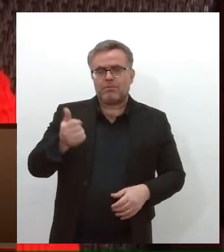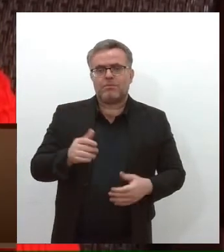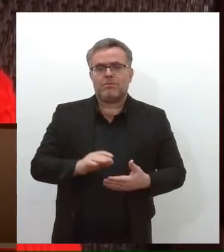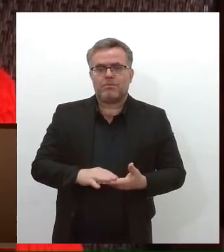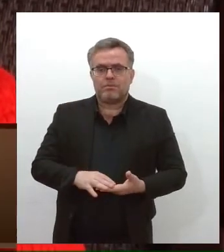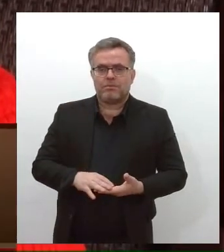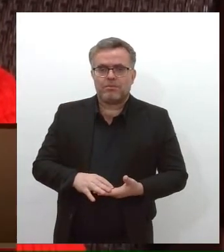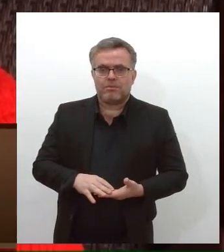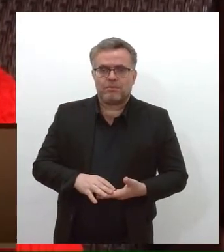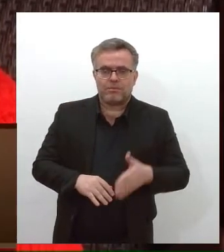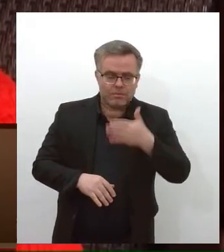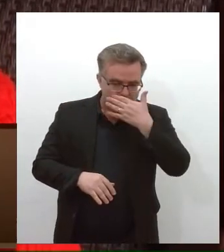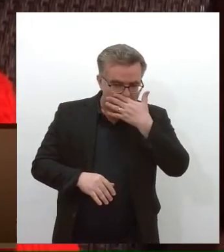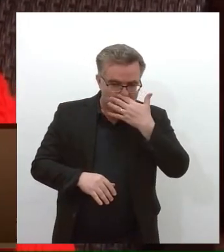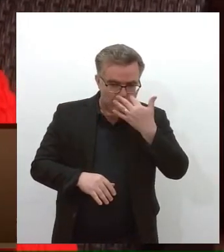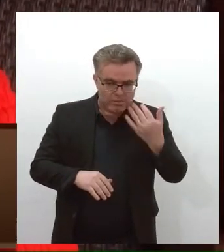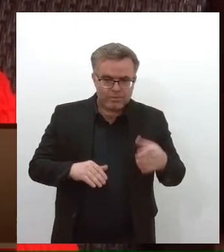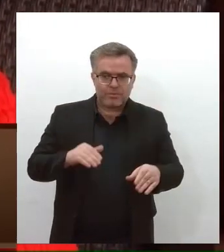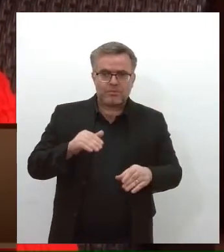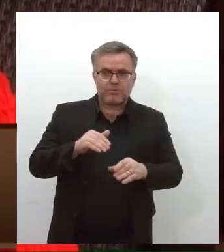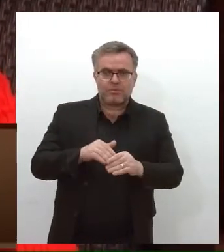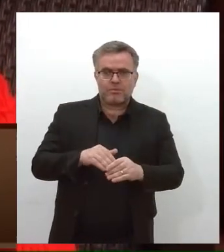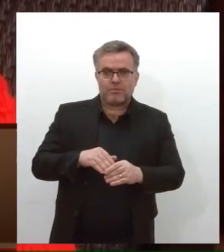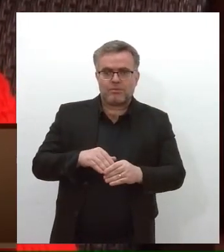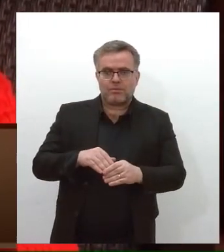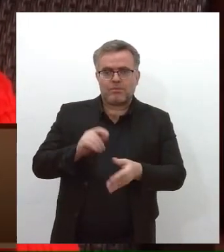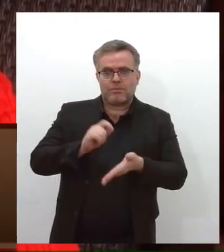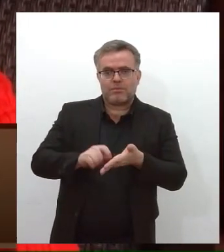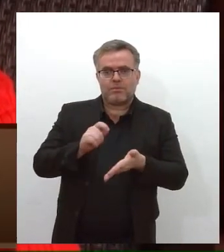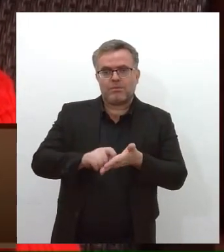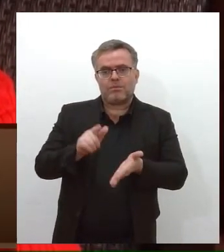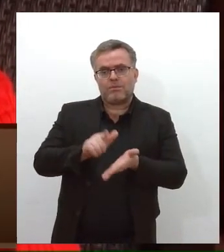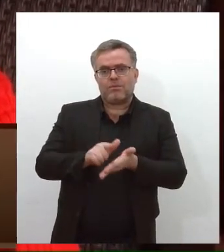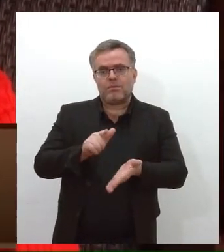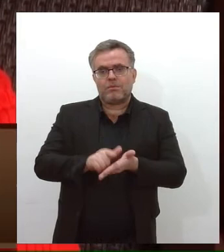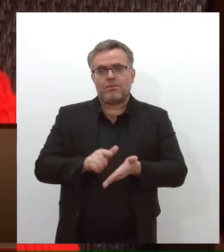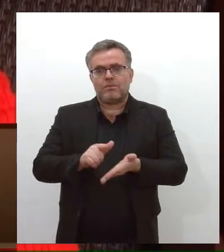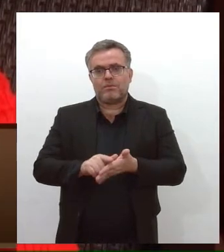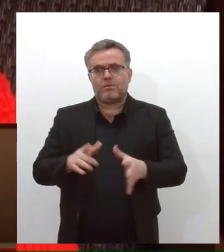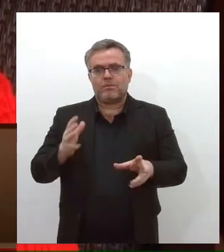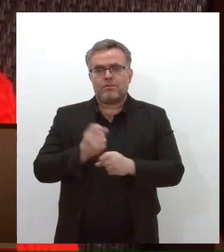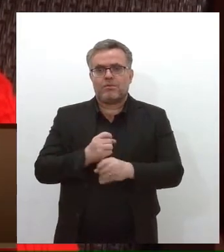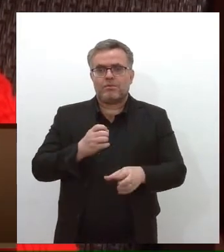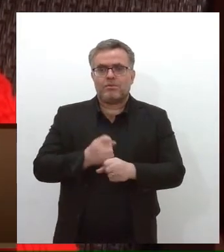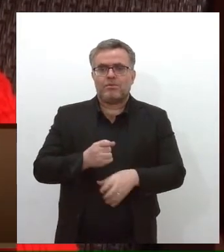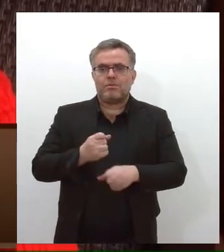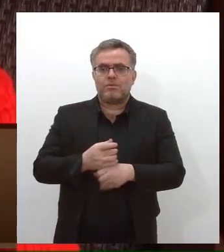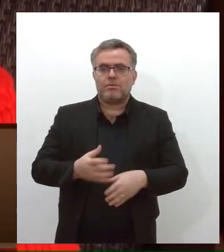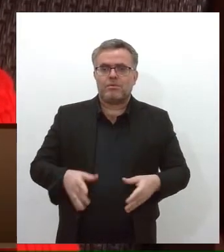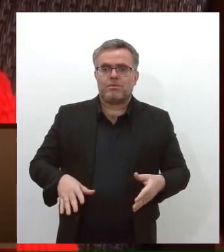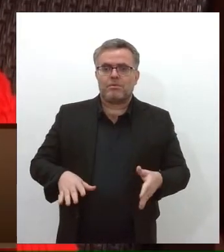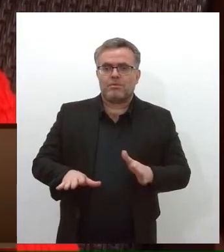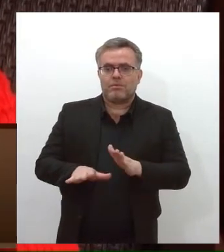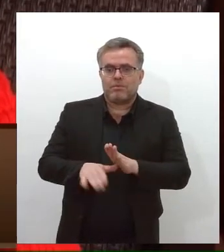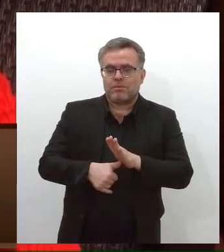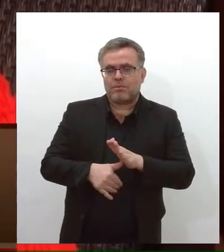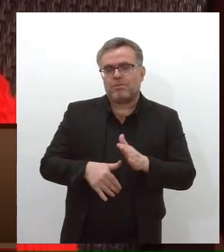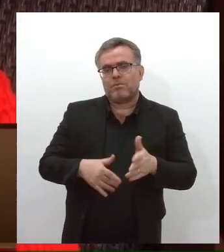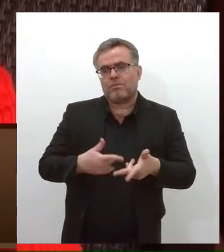voto de cédulas dava margem a muita corrupção. E